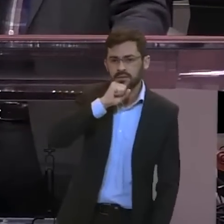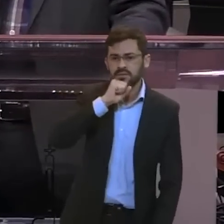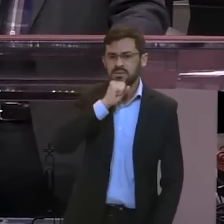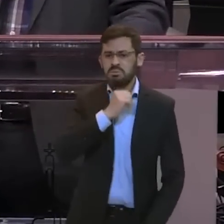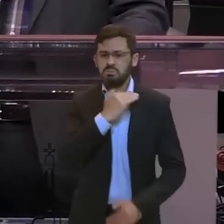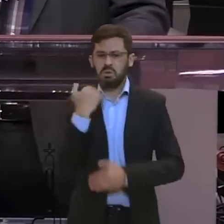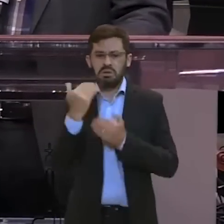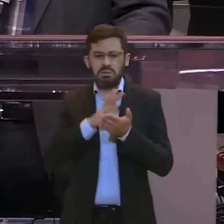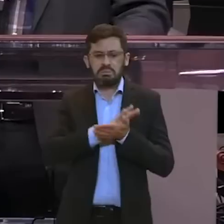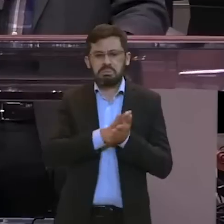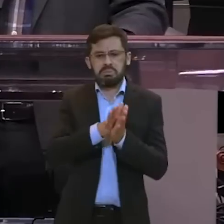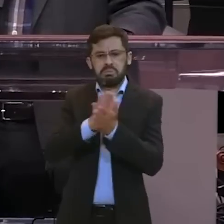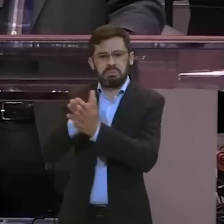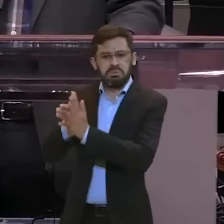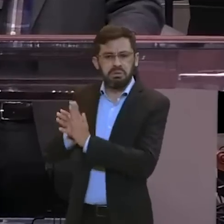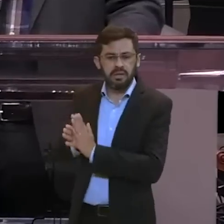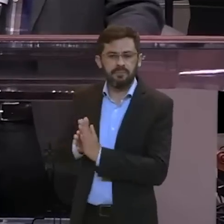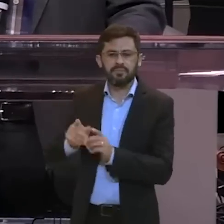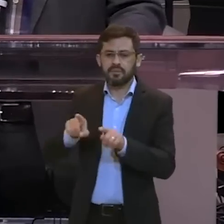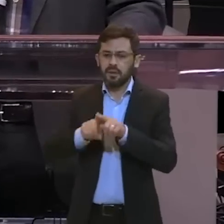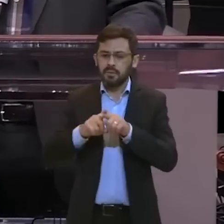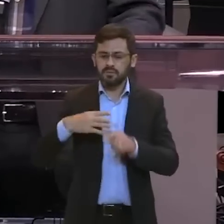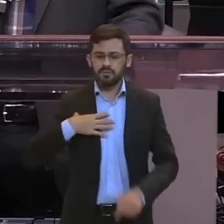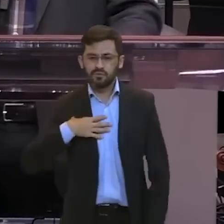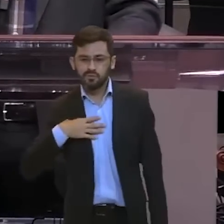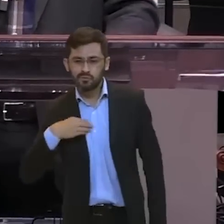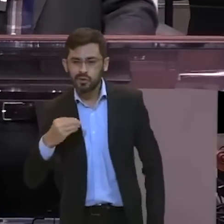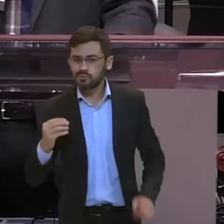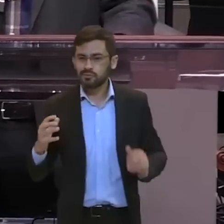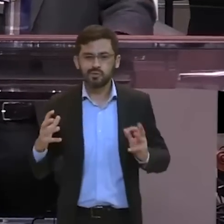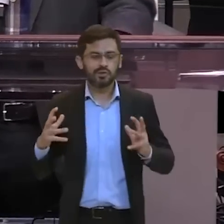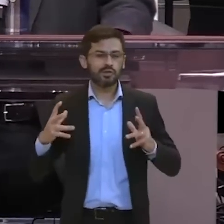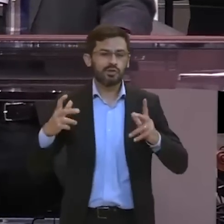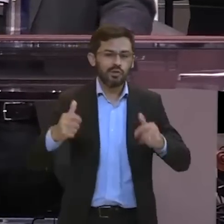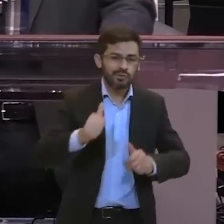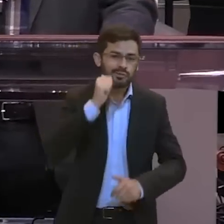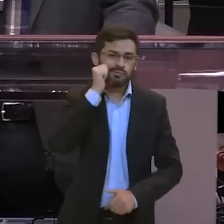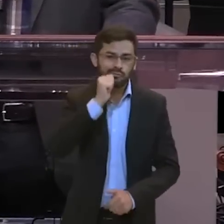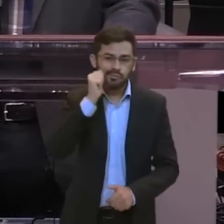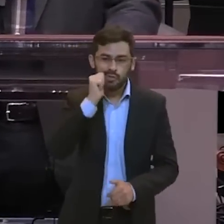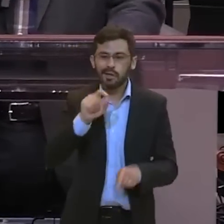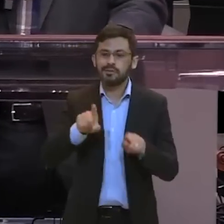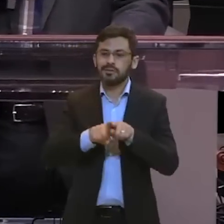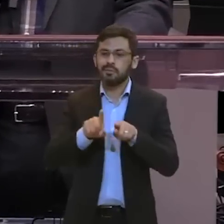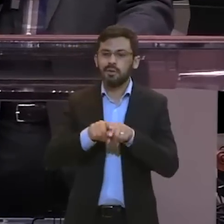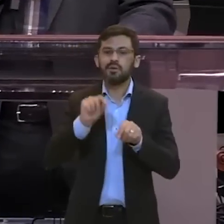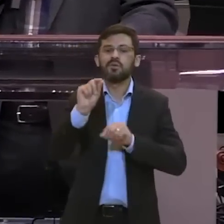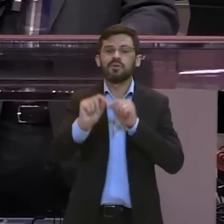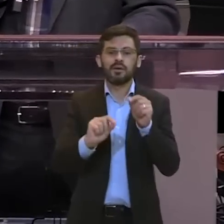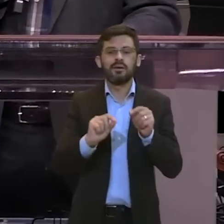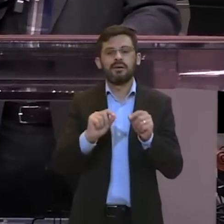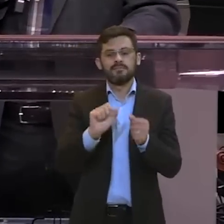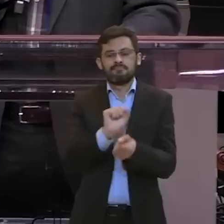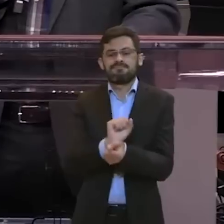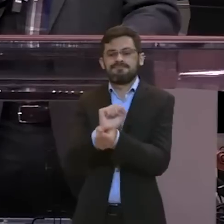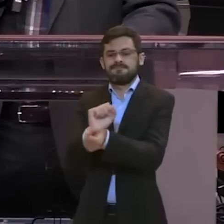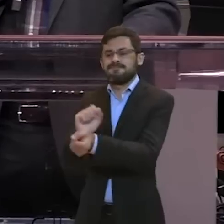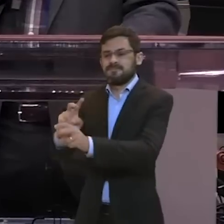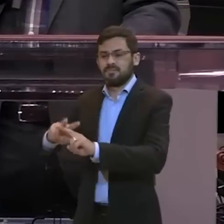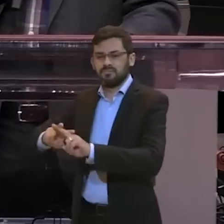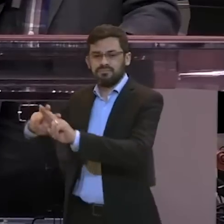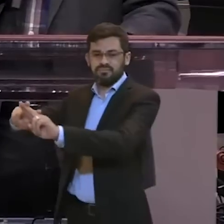espada, e os nossos filhos, as nossas filhas e as nossas mulheres foram levadas como